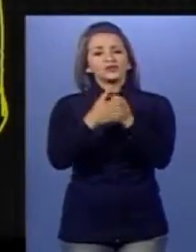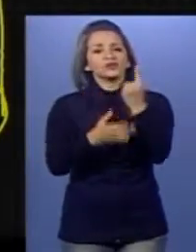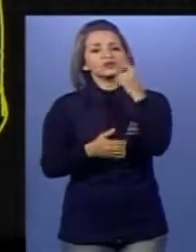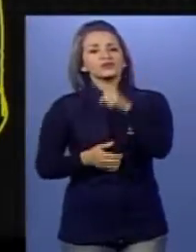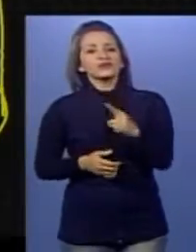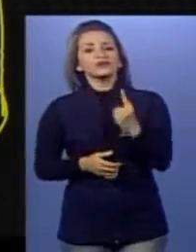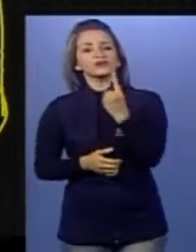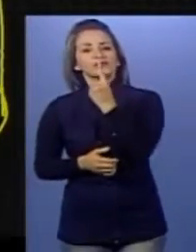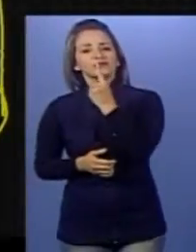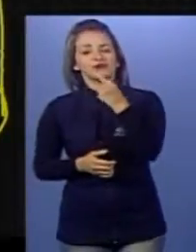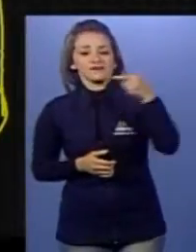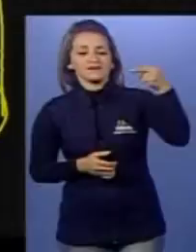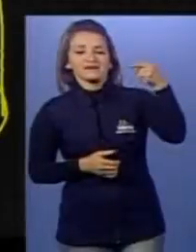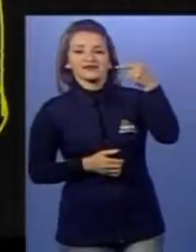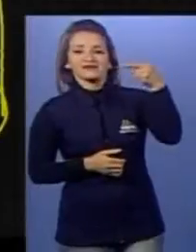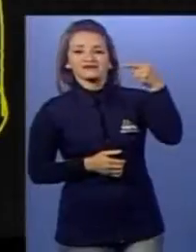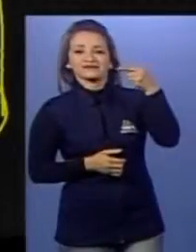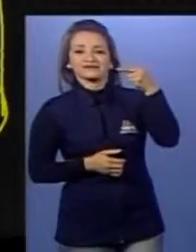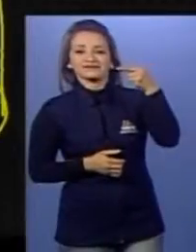dois